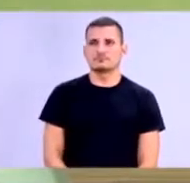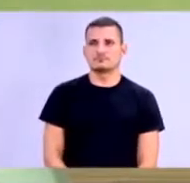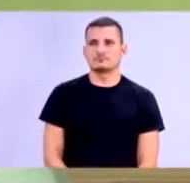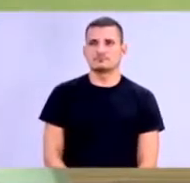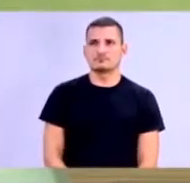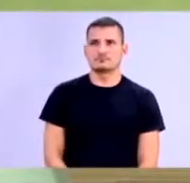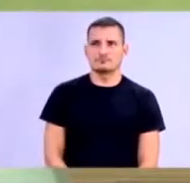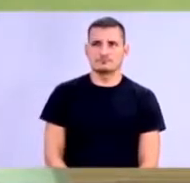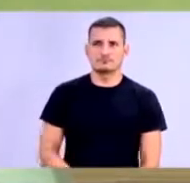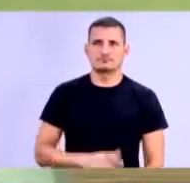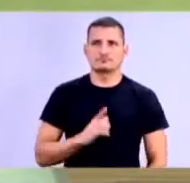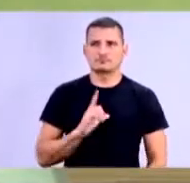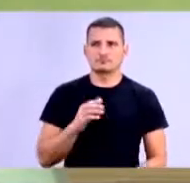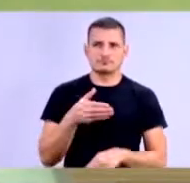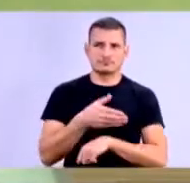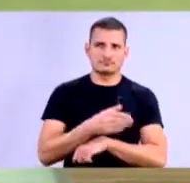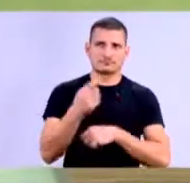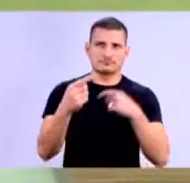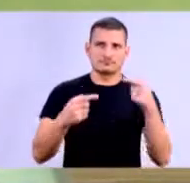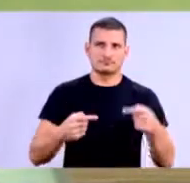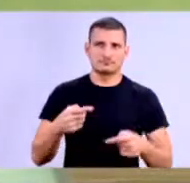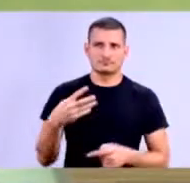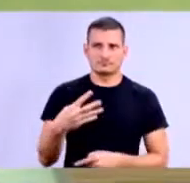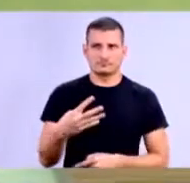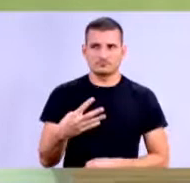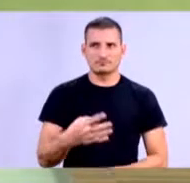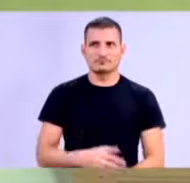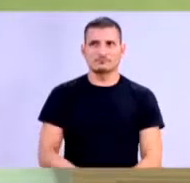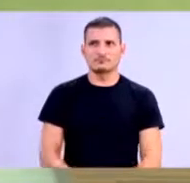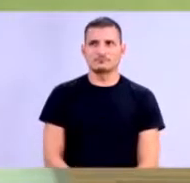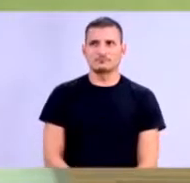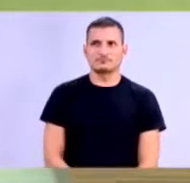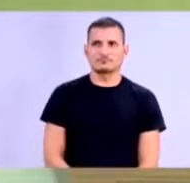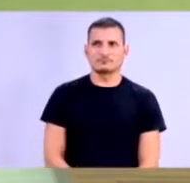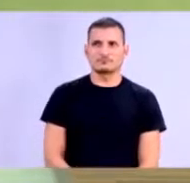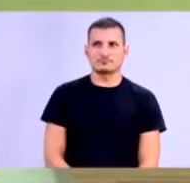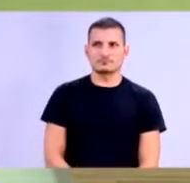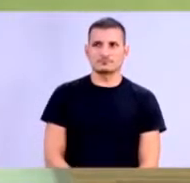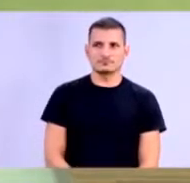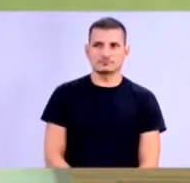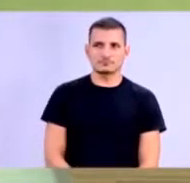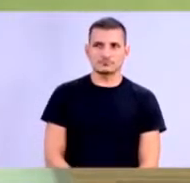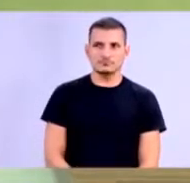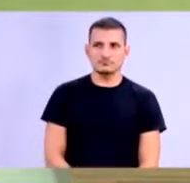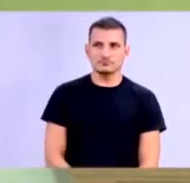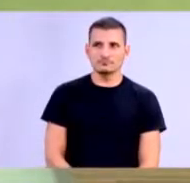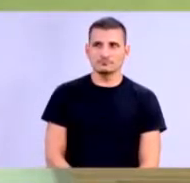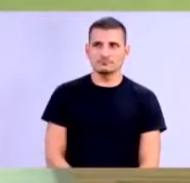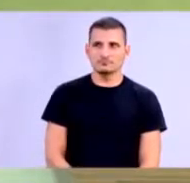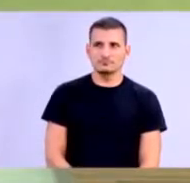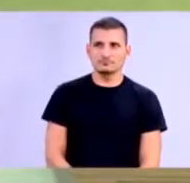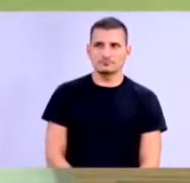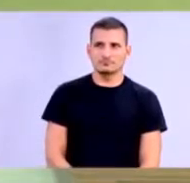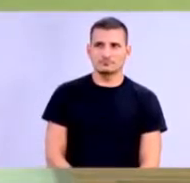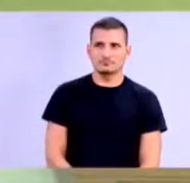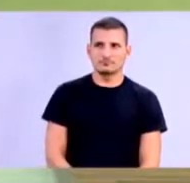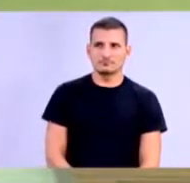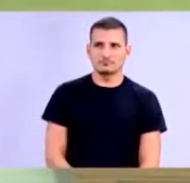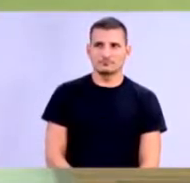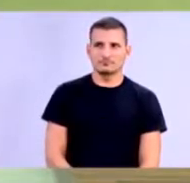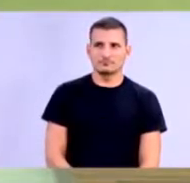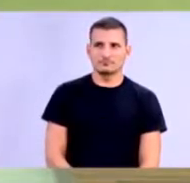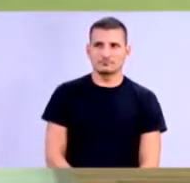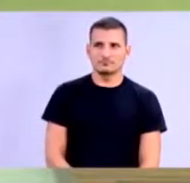aqui ainda na questão 4, que eles também estão querendo atenção porque estão gritando. Estão gritando? Estão escrevendo, professora? Mas já a gente chega lá